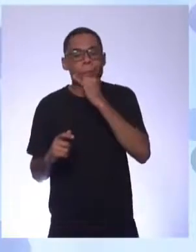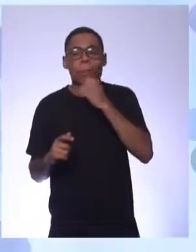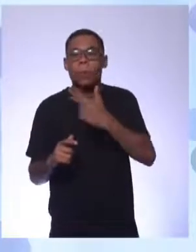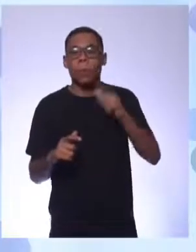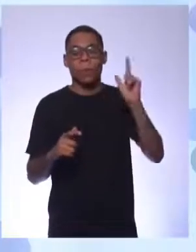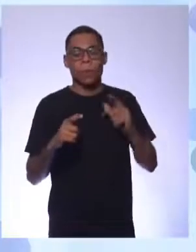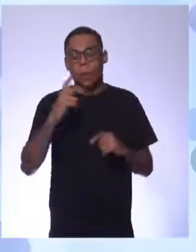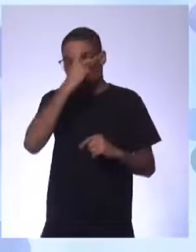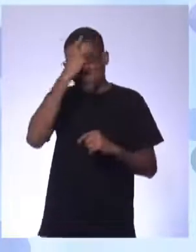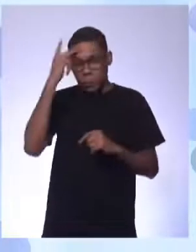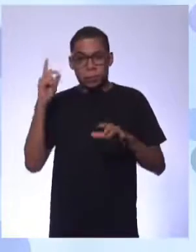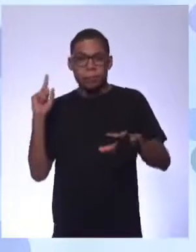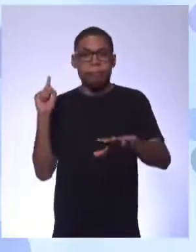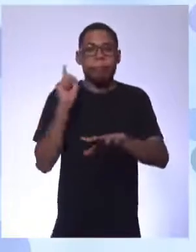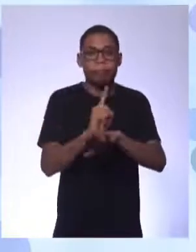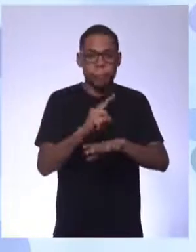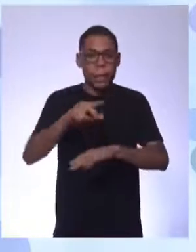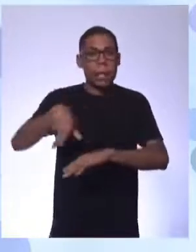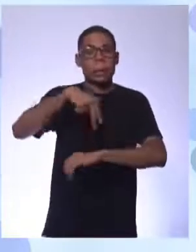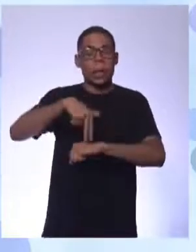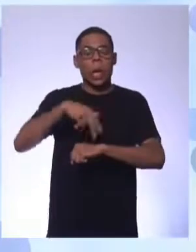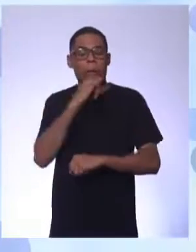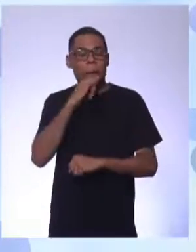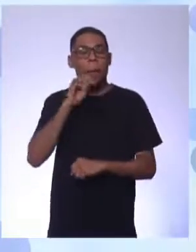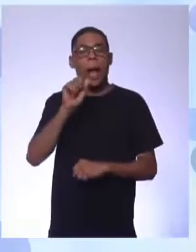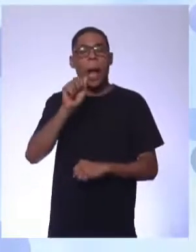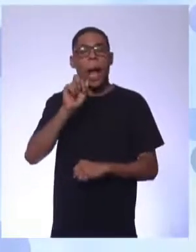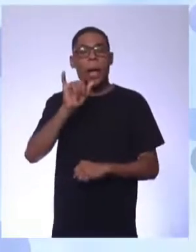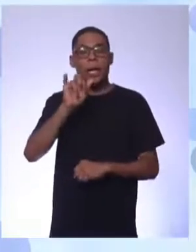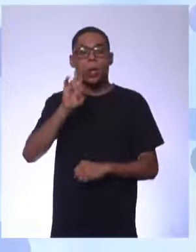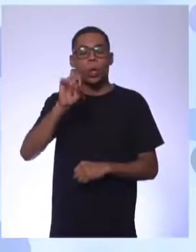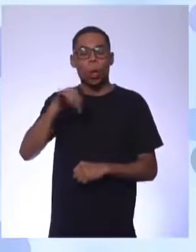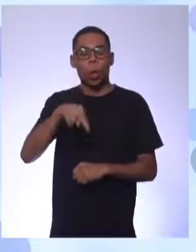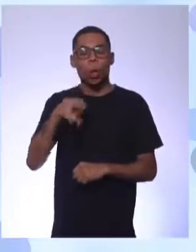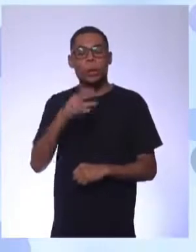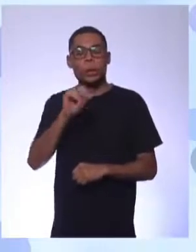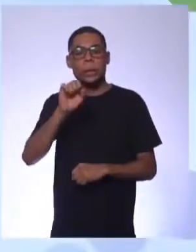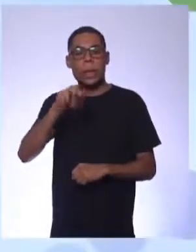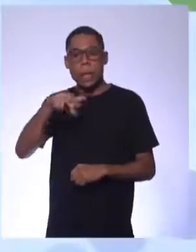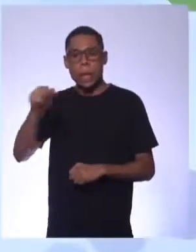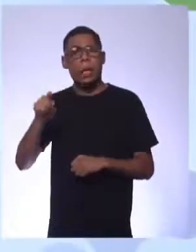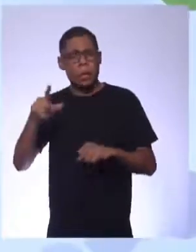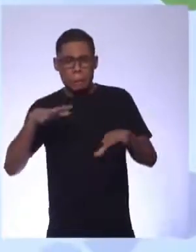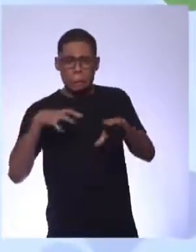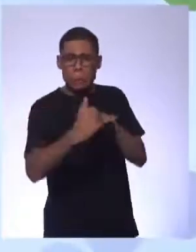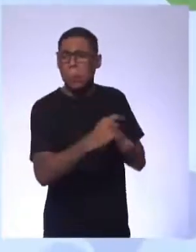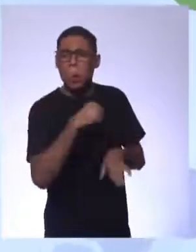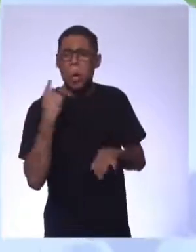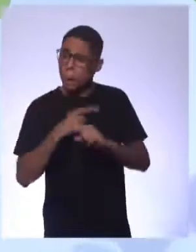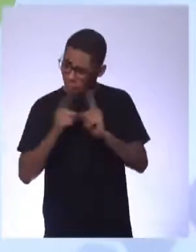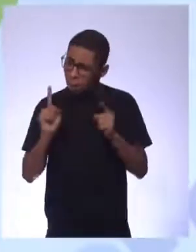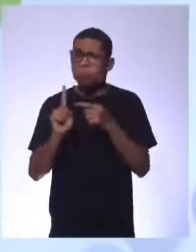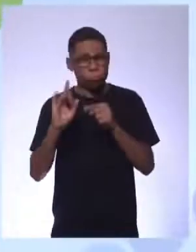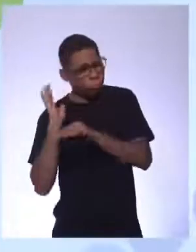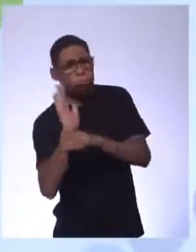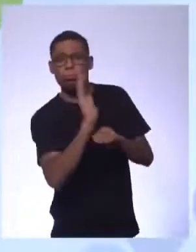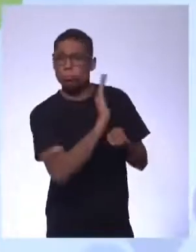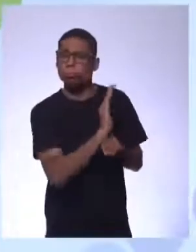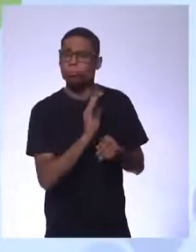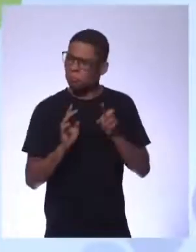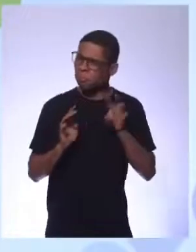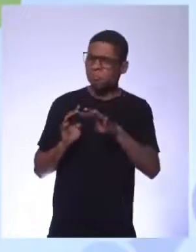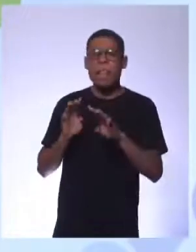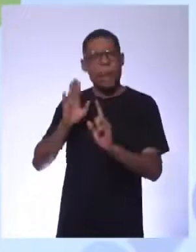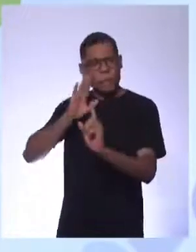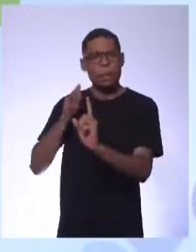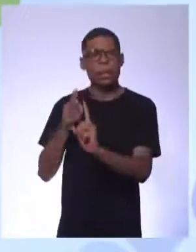herói nacional como Ayrton Senna no contexto de Brasil, um país que tem tanto déficit de